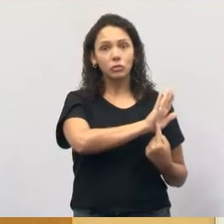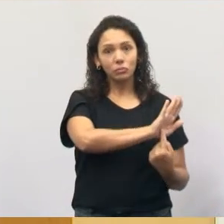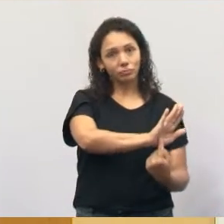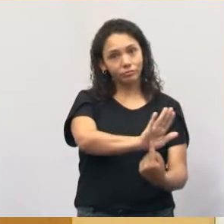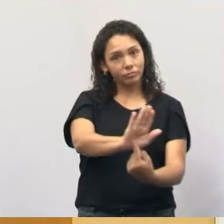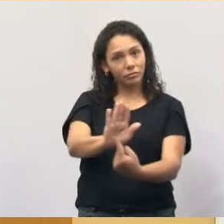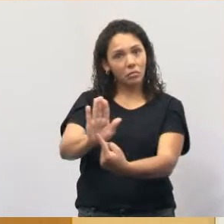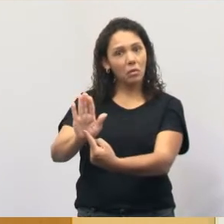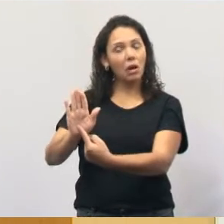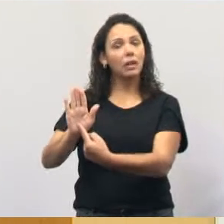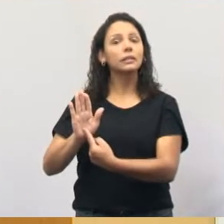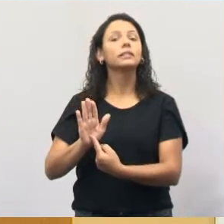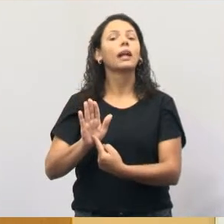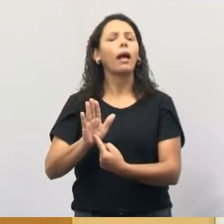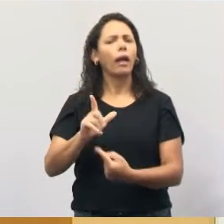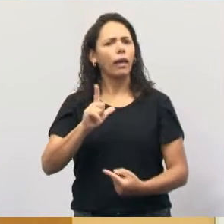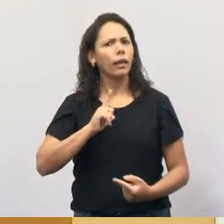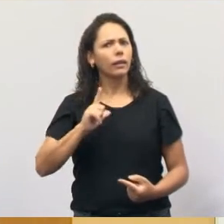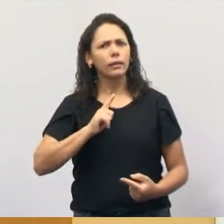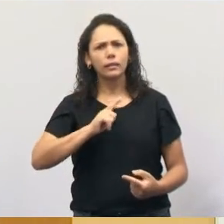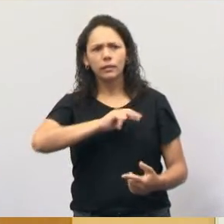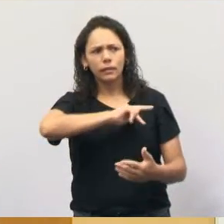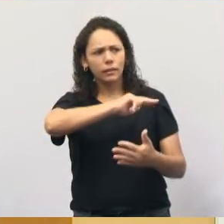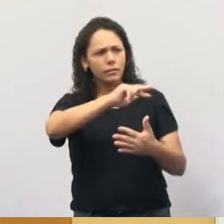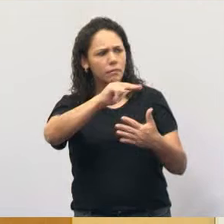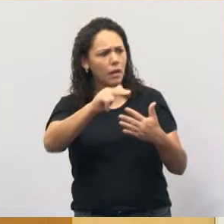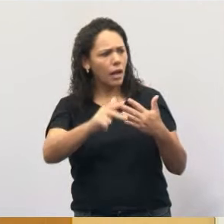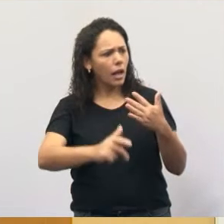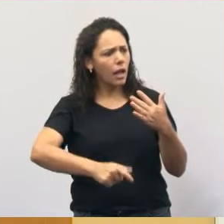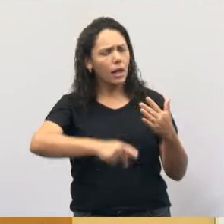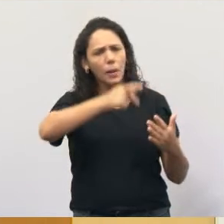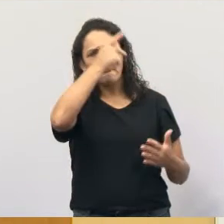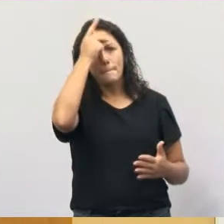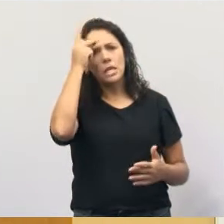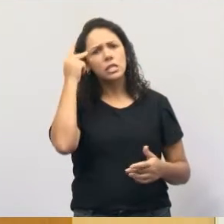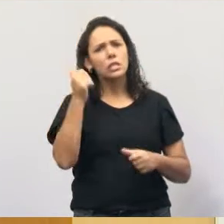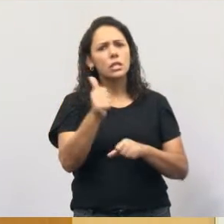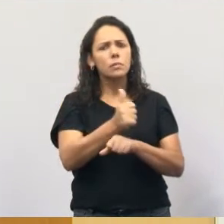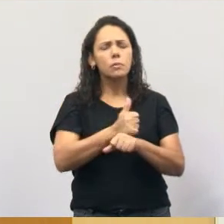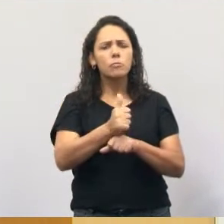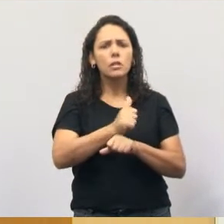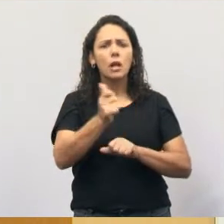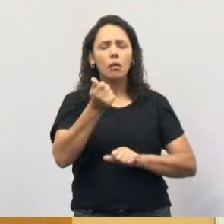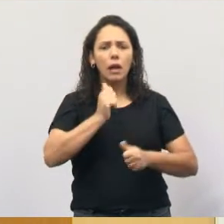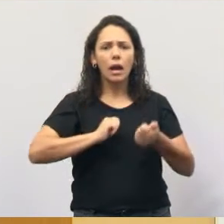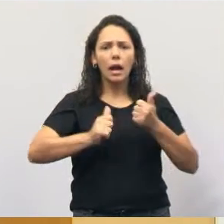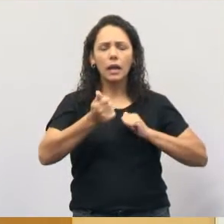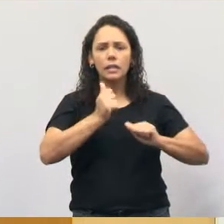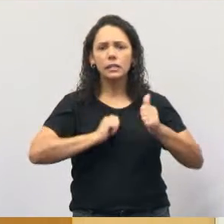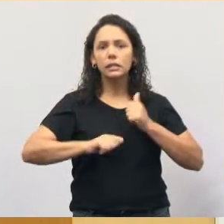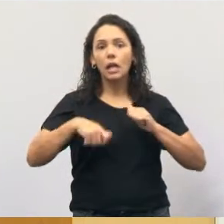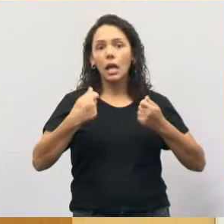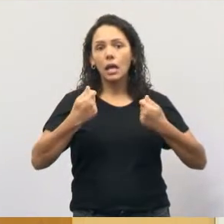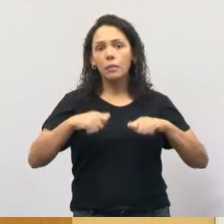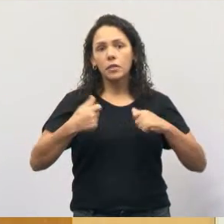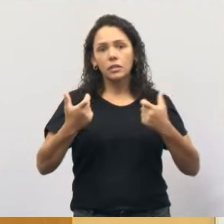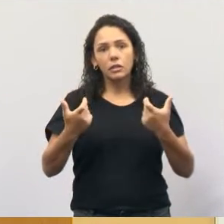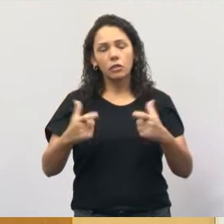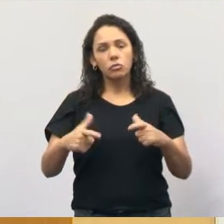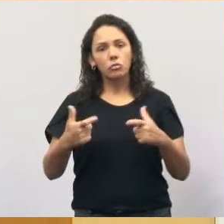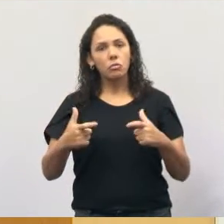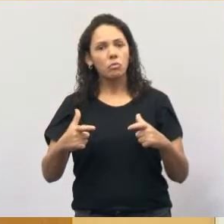que existem vários artistas em nossa cidade e que eles precisavam de um espaço dentro desta